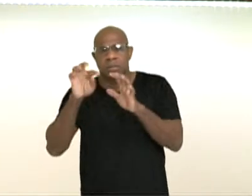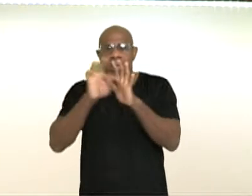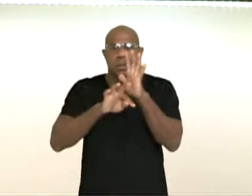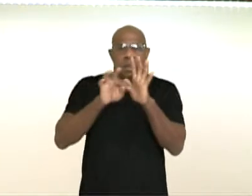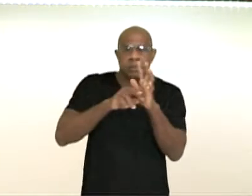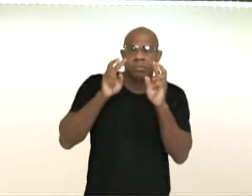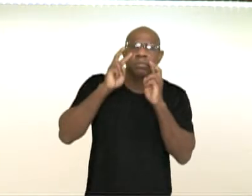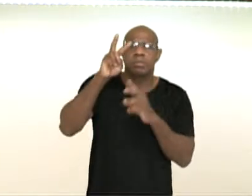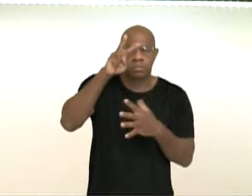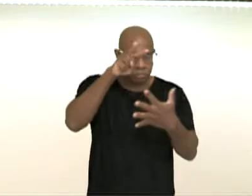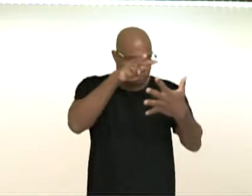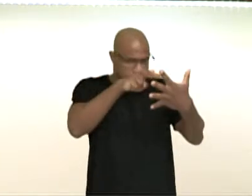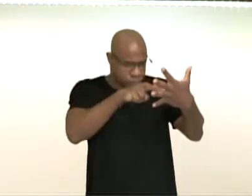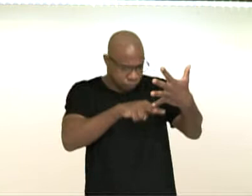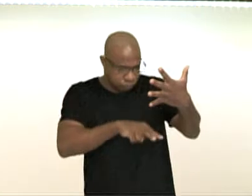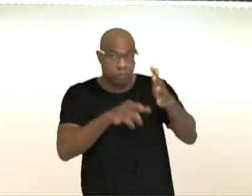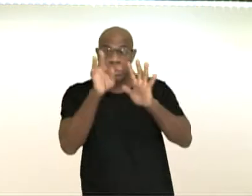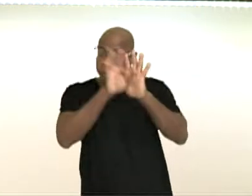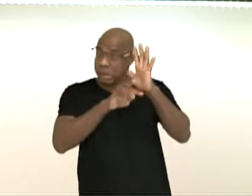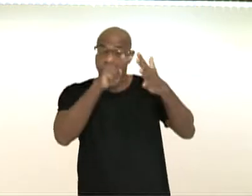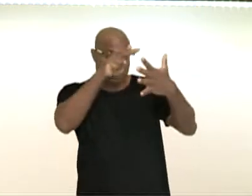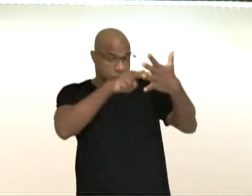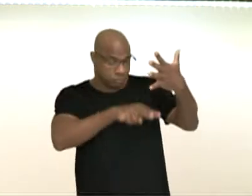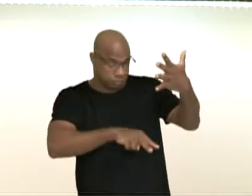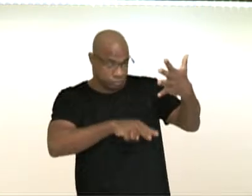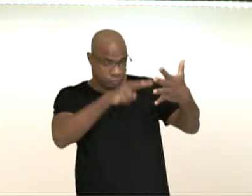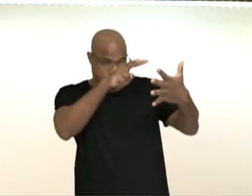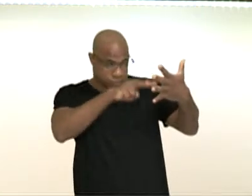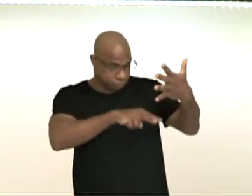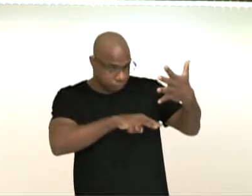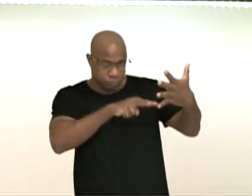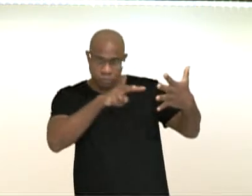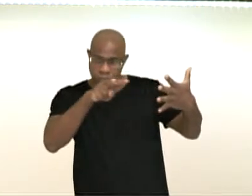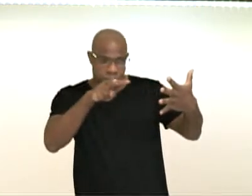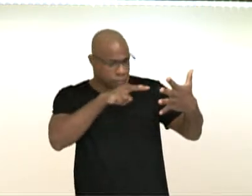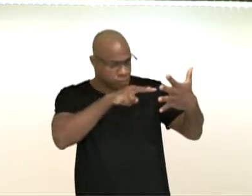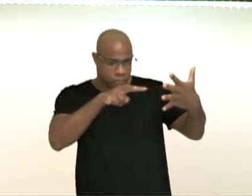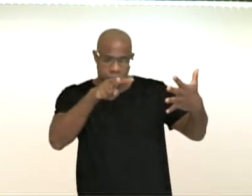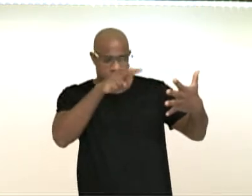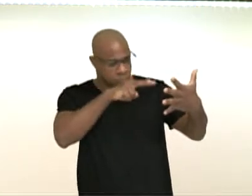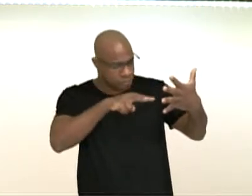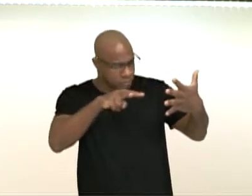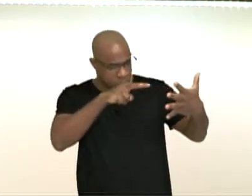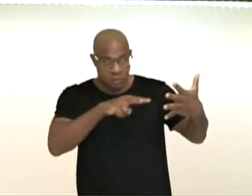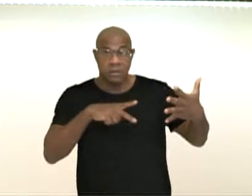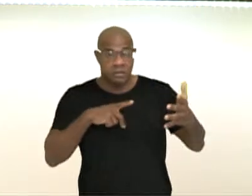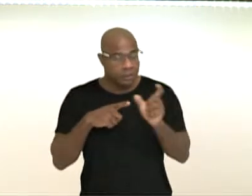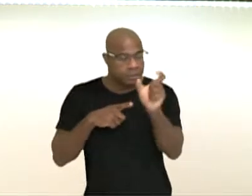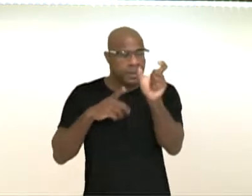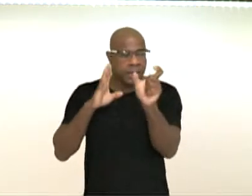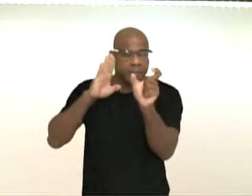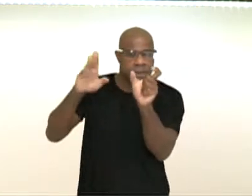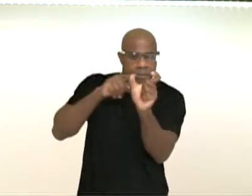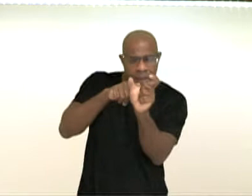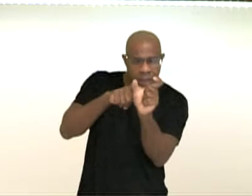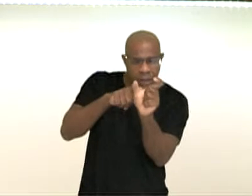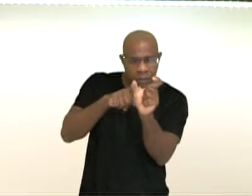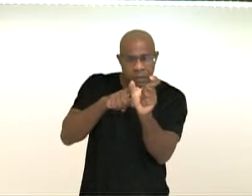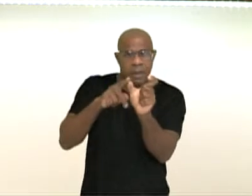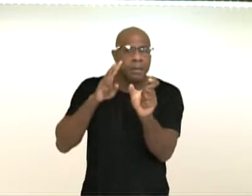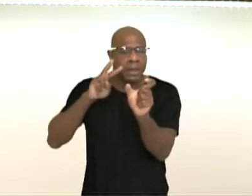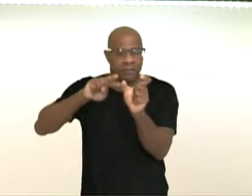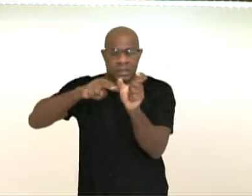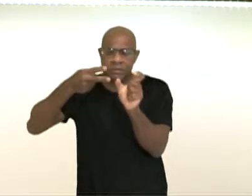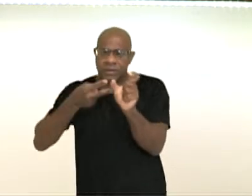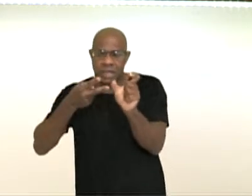o olho, dá aquela passada de olho no texto, aquela leitura rápida, dinâmica, e aí você vai em palavras-chave, palavras que te dão